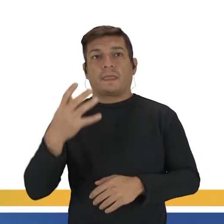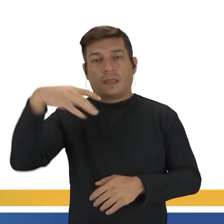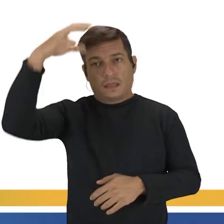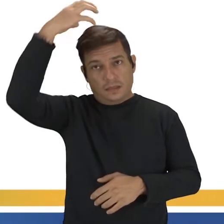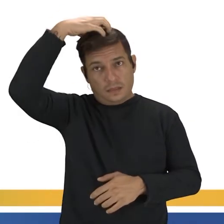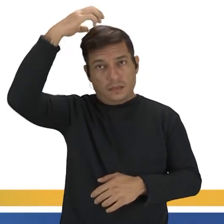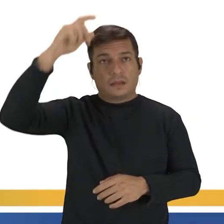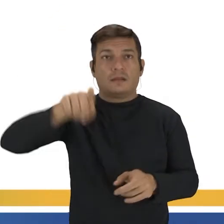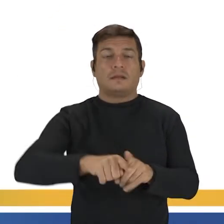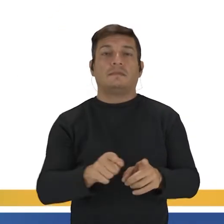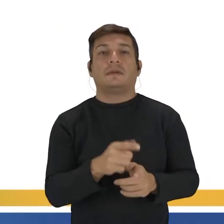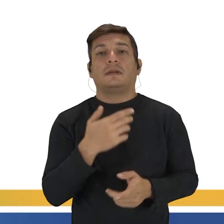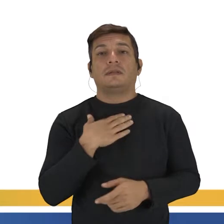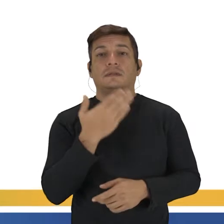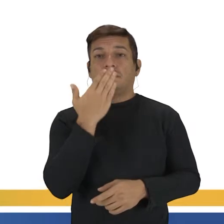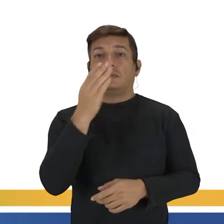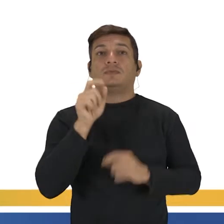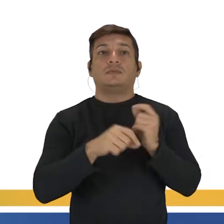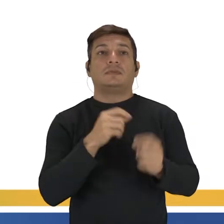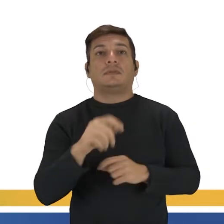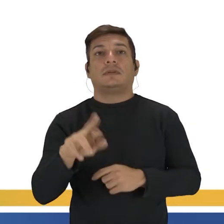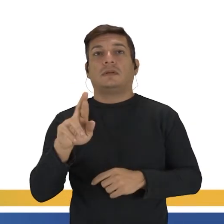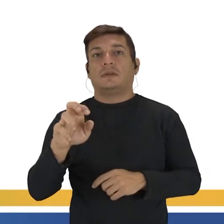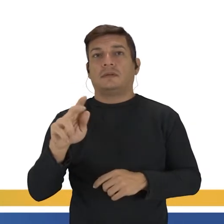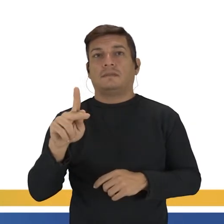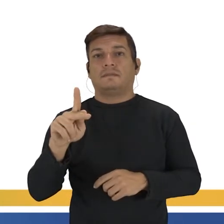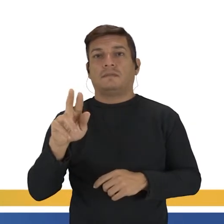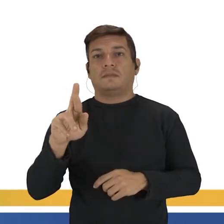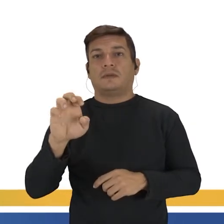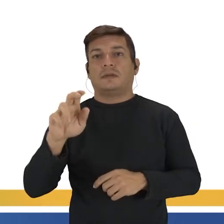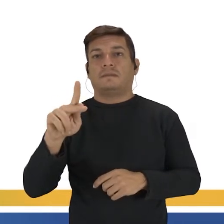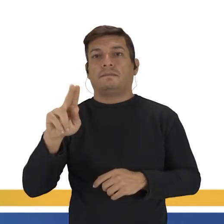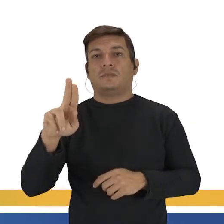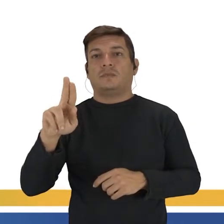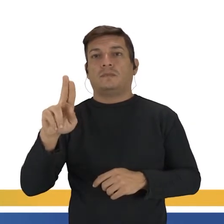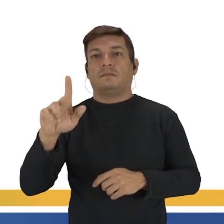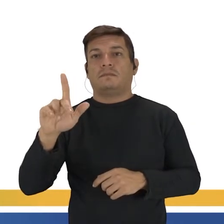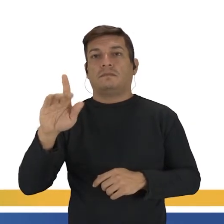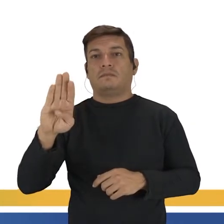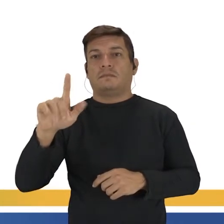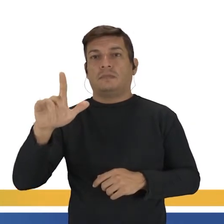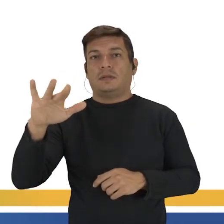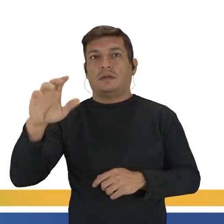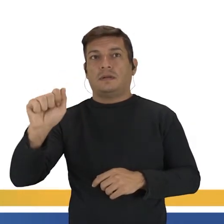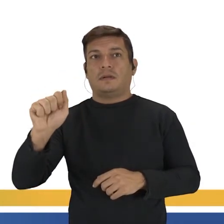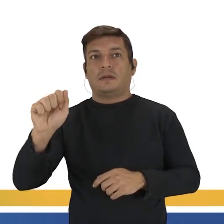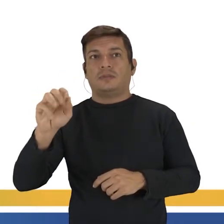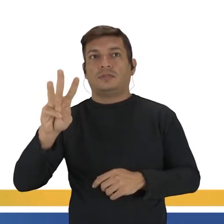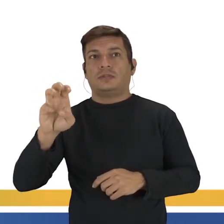e proclamam, então, uma república, tá? A República de Weimar.